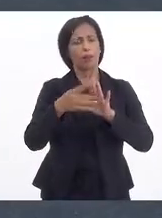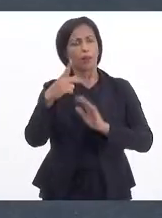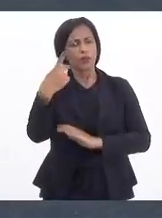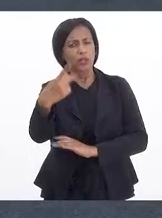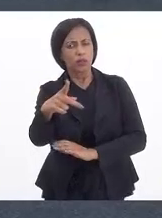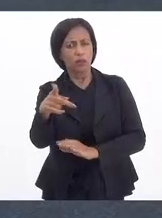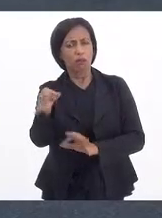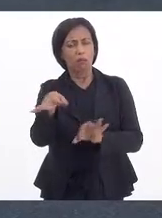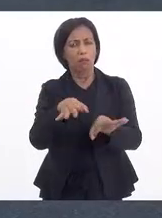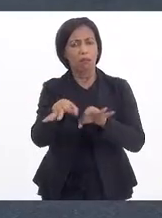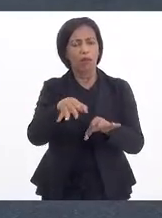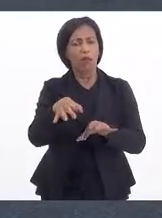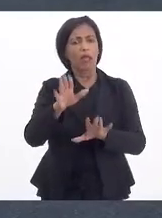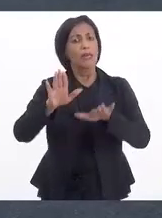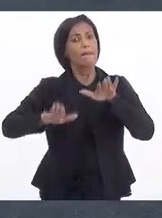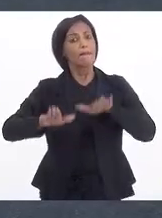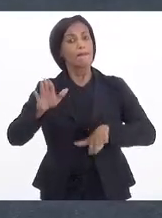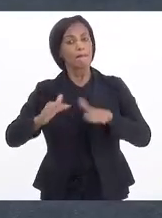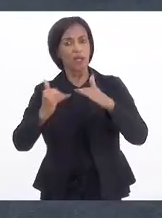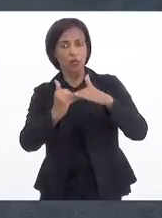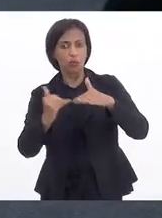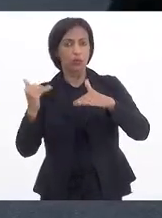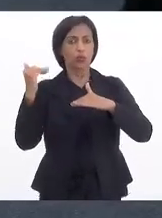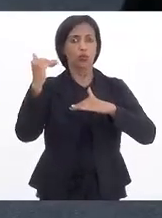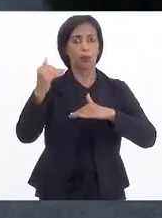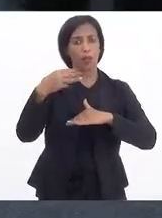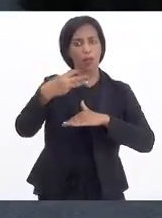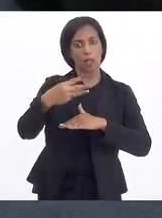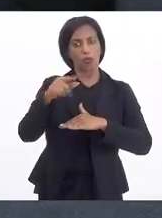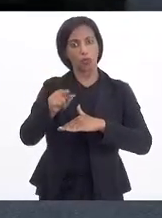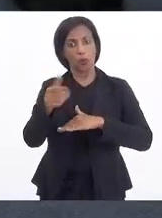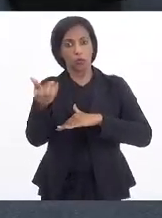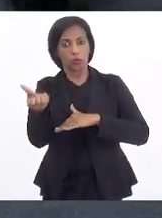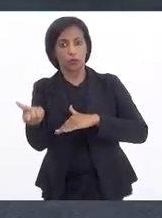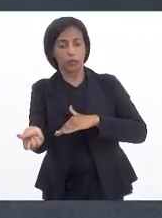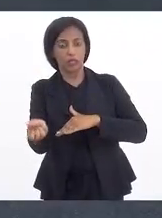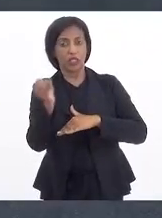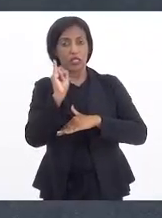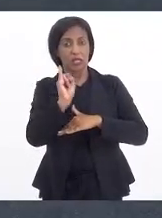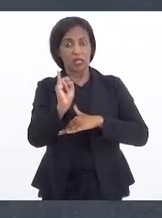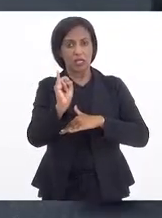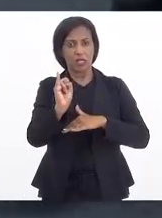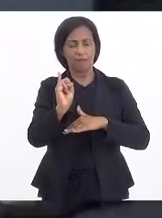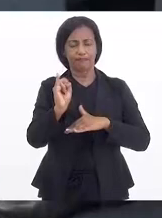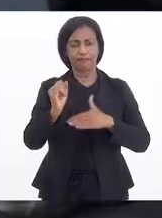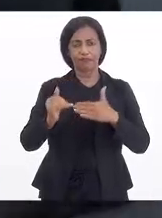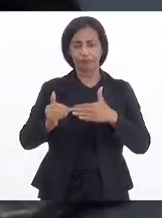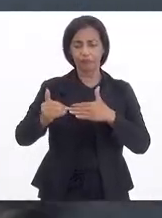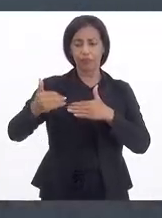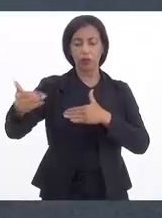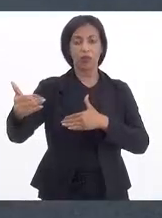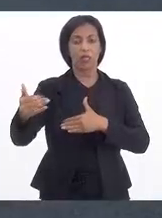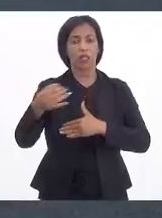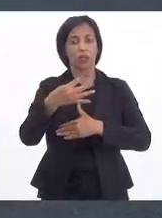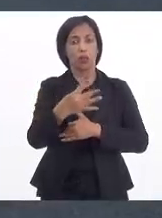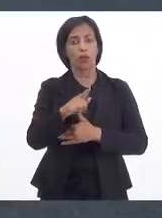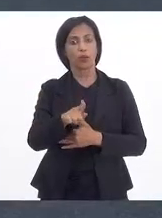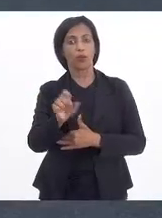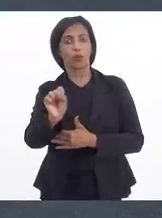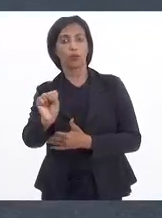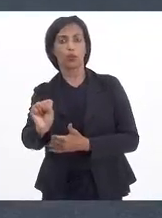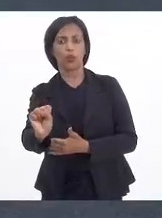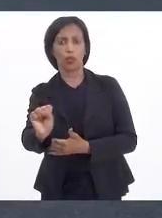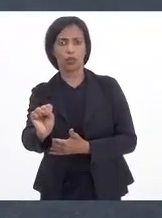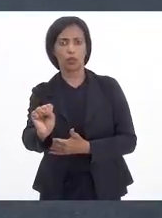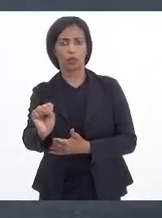e essa paz aqui mesmo superando esses 3.6 se não saírem do padrão Nacional de 4.8 que